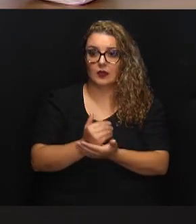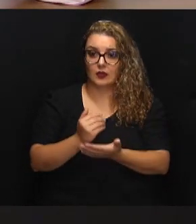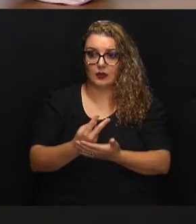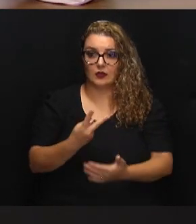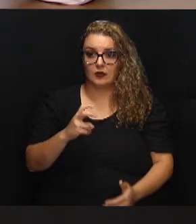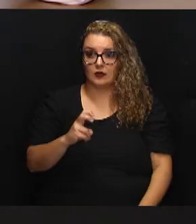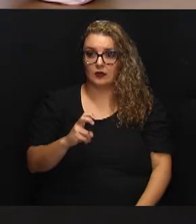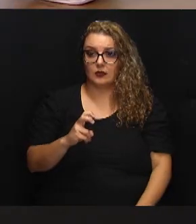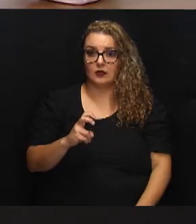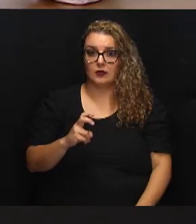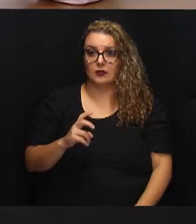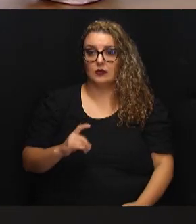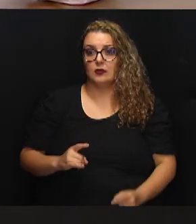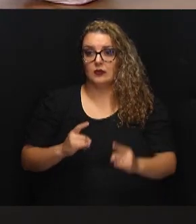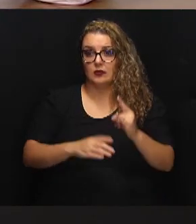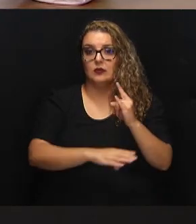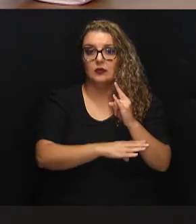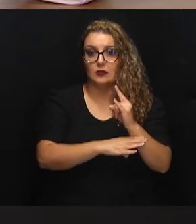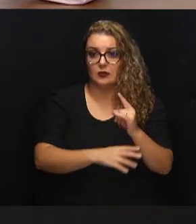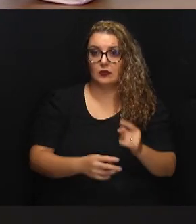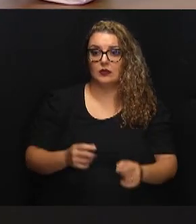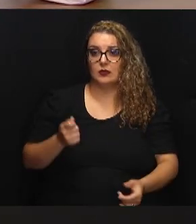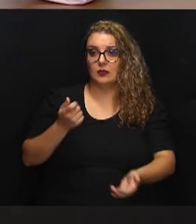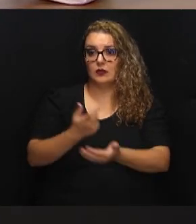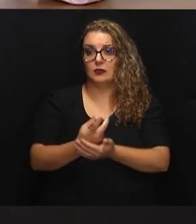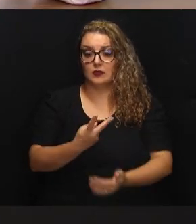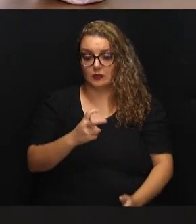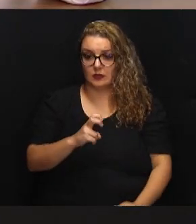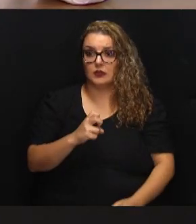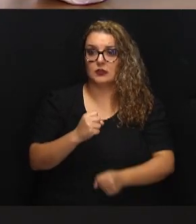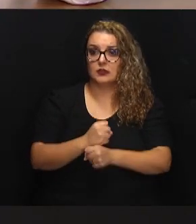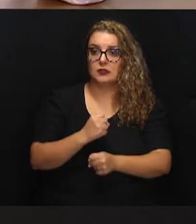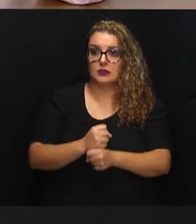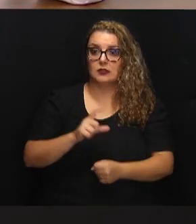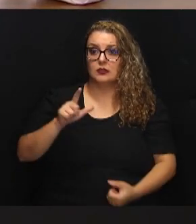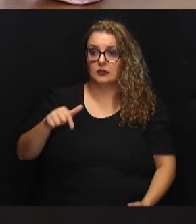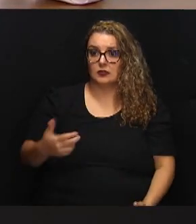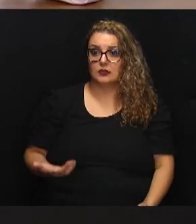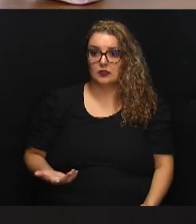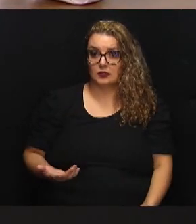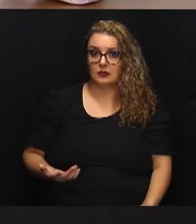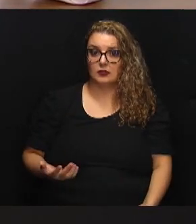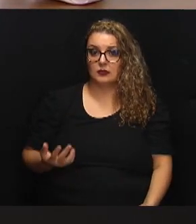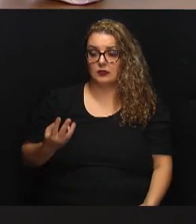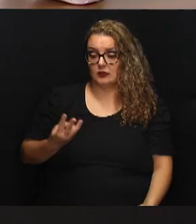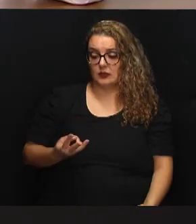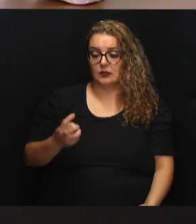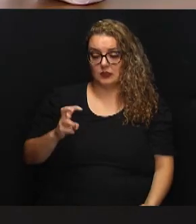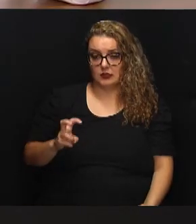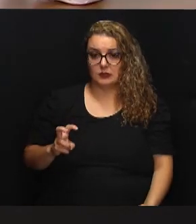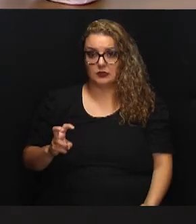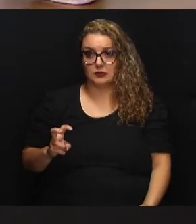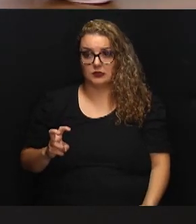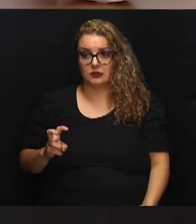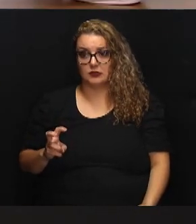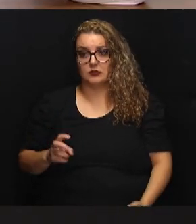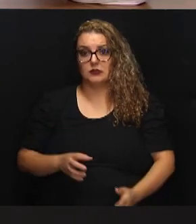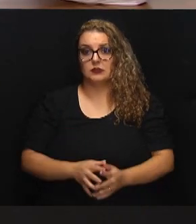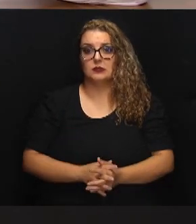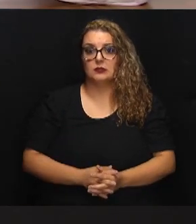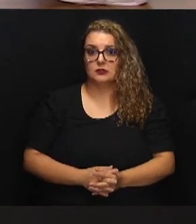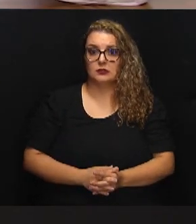primeiro apartamentinho eu comprei com 25 anos, né? E hoje já é 35, né? e